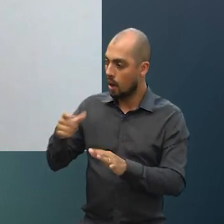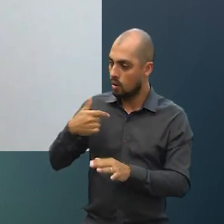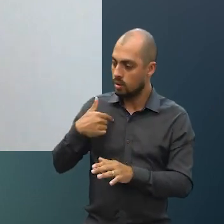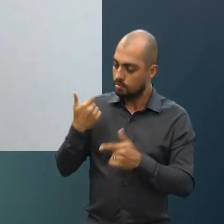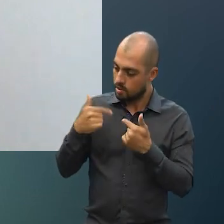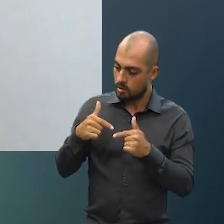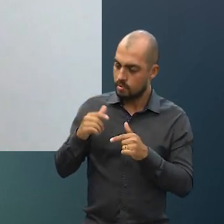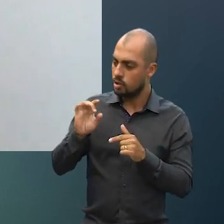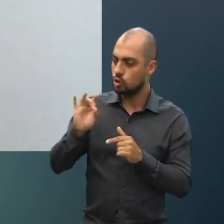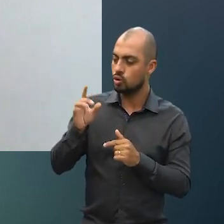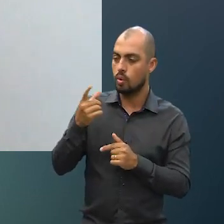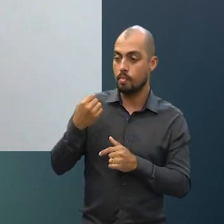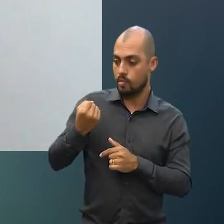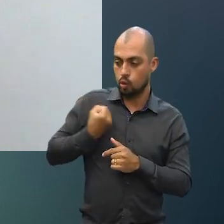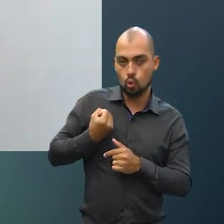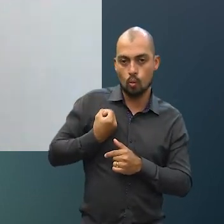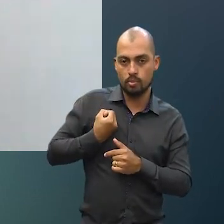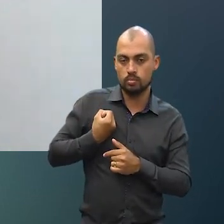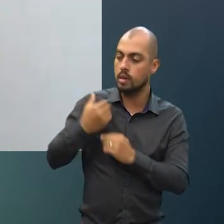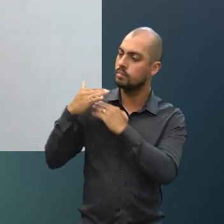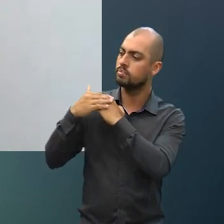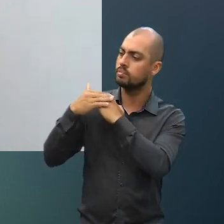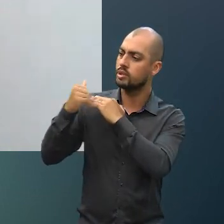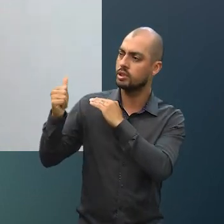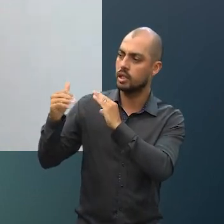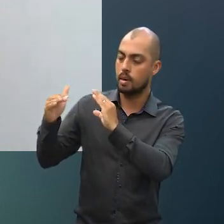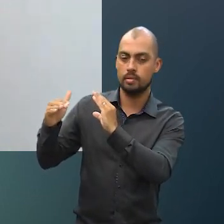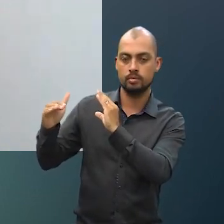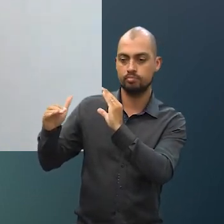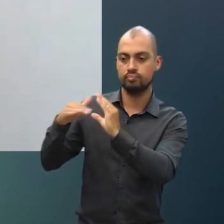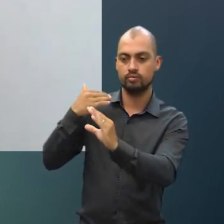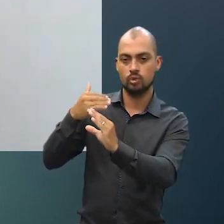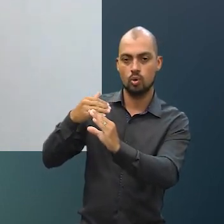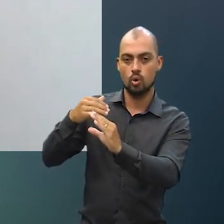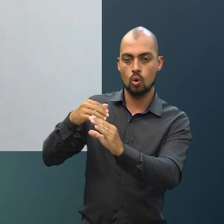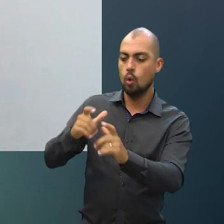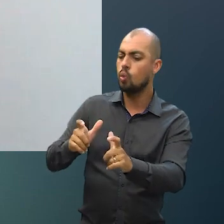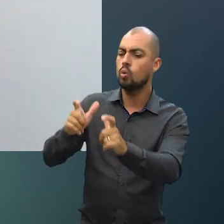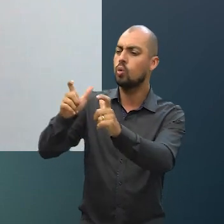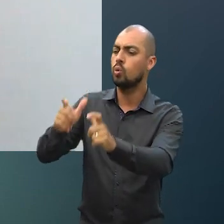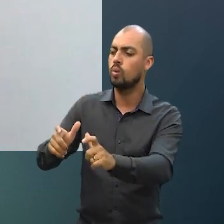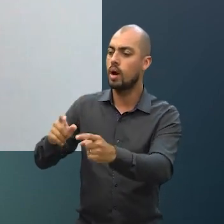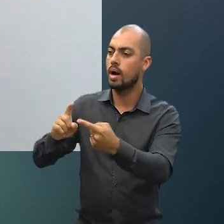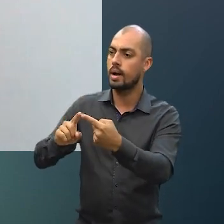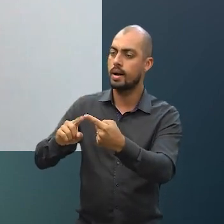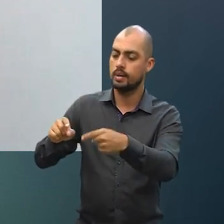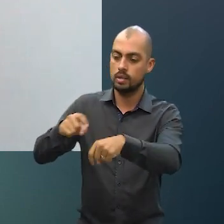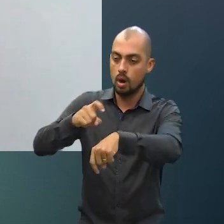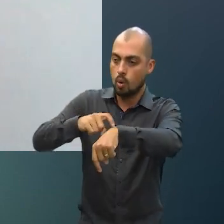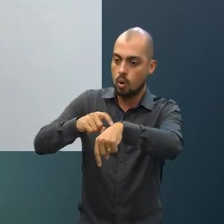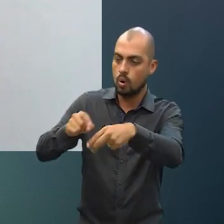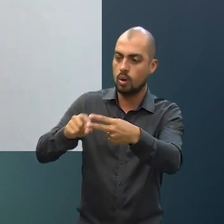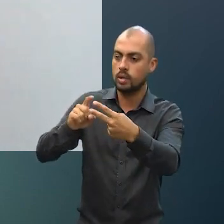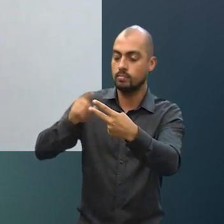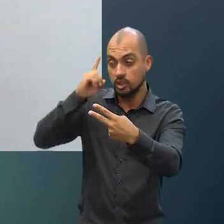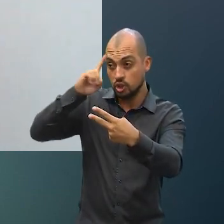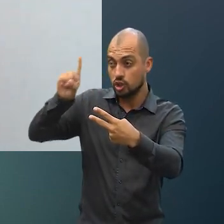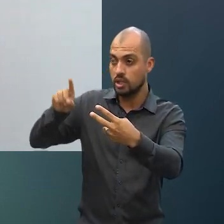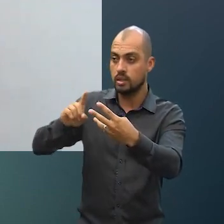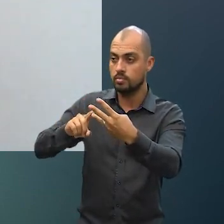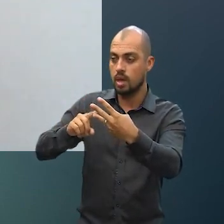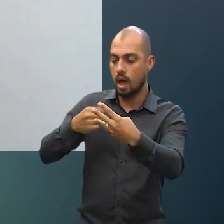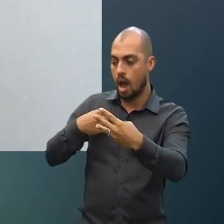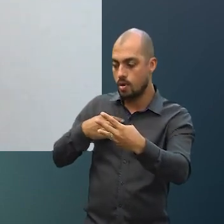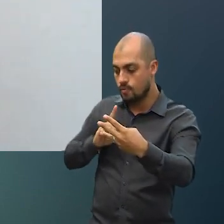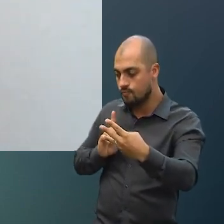você adicionar o meu número, me mandar a sua localização, a hora que você quer e o dia que você quer que eu venha lavar seu carro,